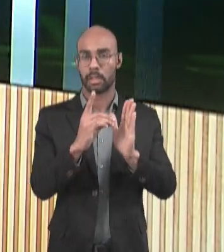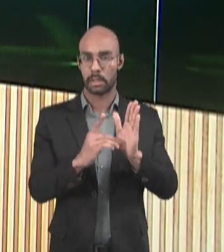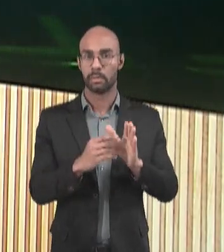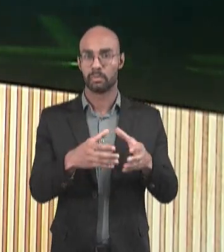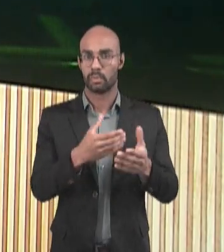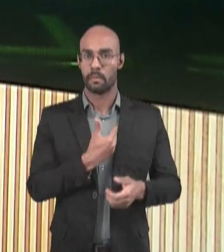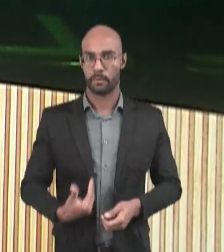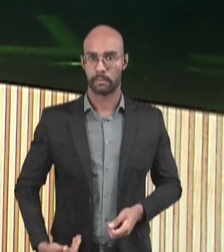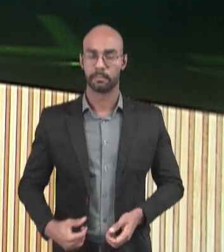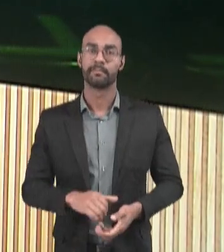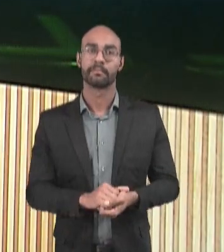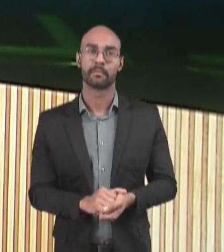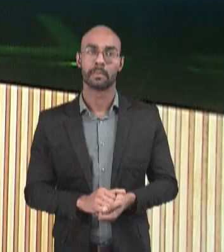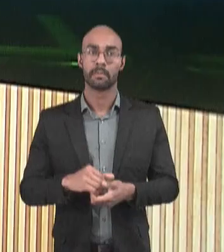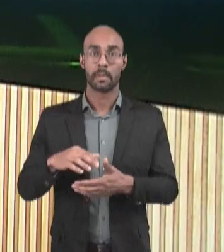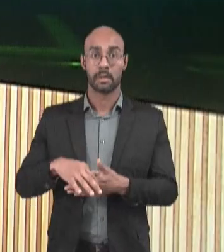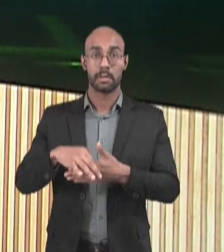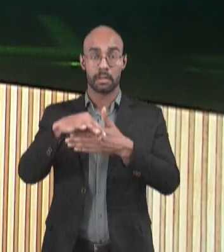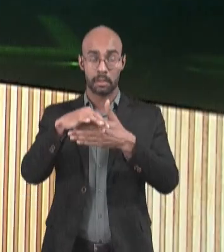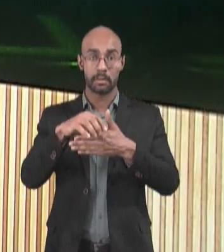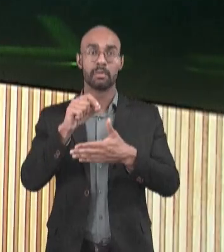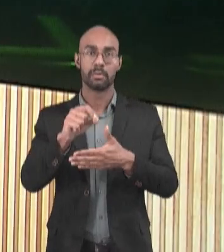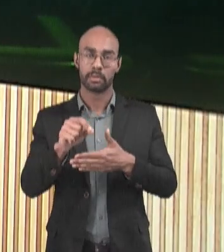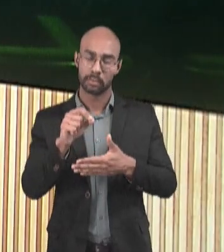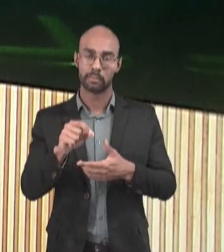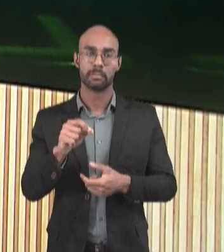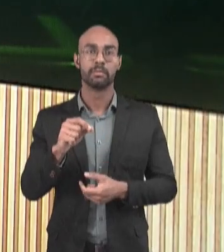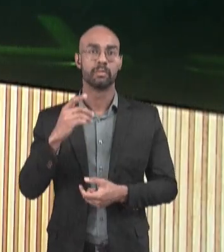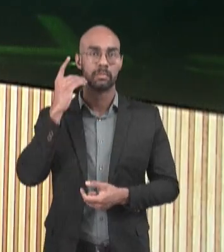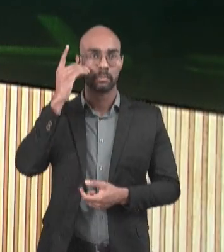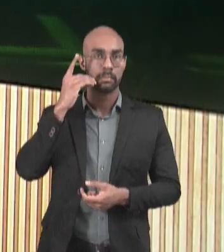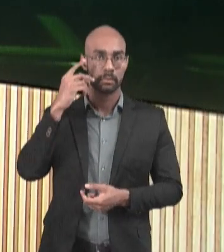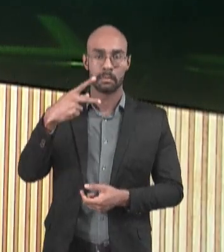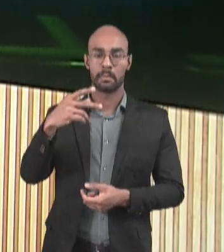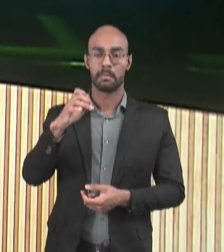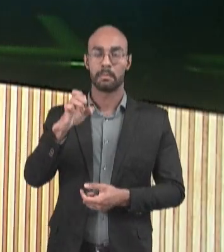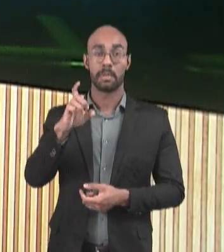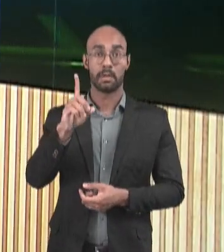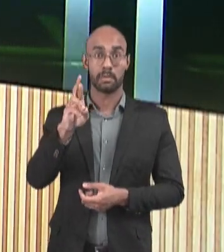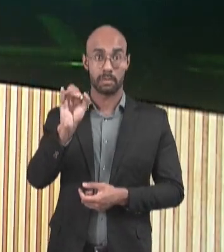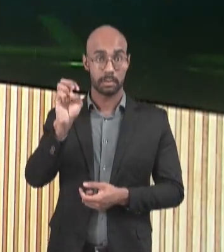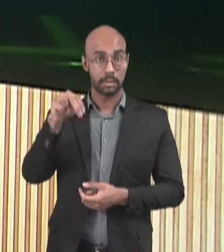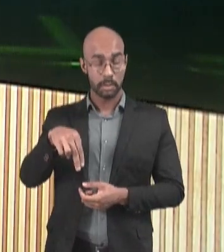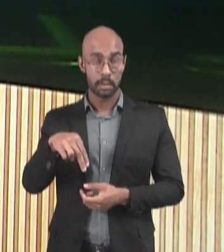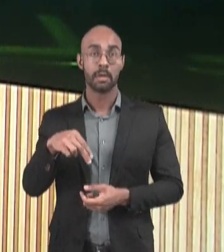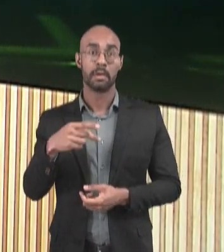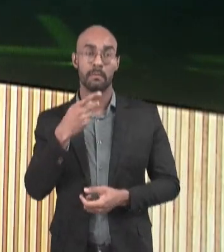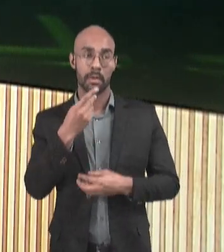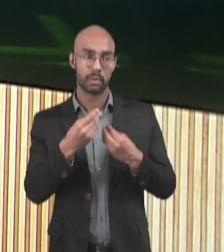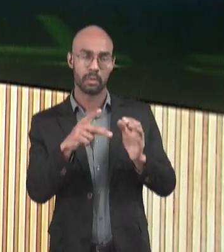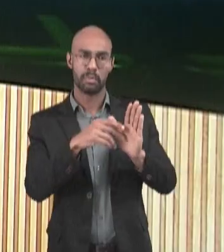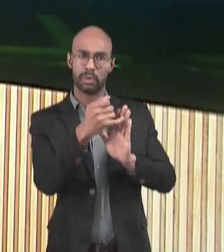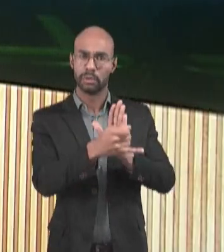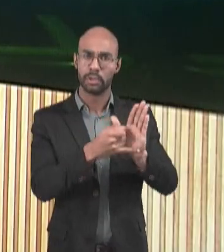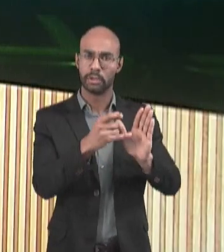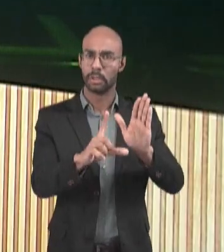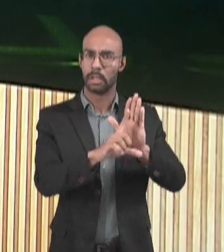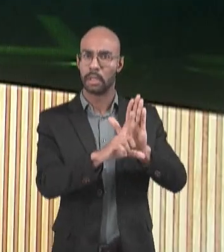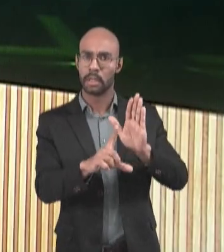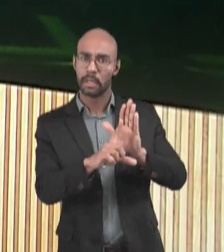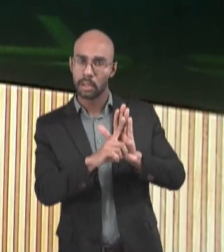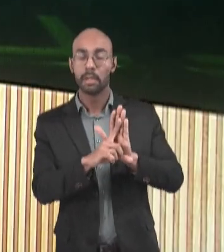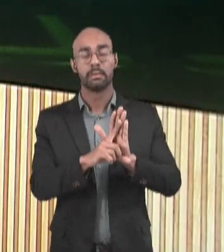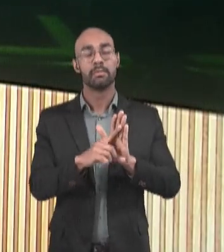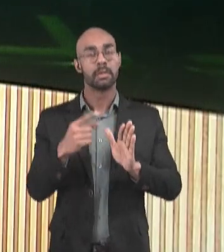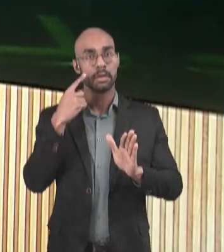governo do estado. Pela liderança do governo, o deputado Pedro Oceano Neto criticou esse projeto de decreto